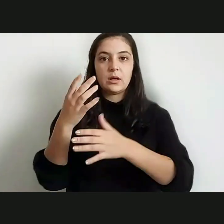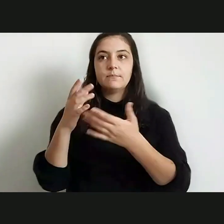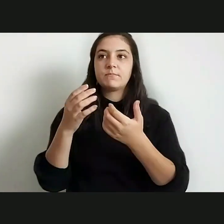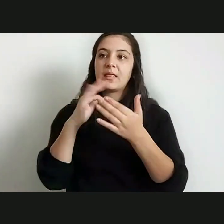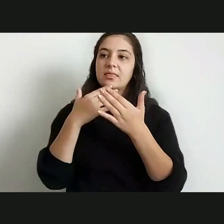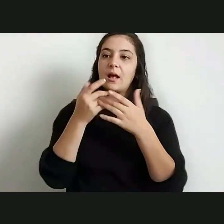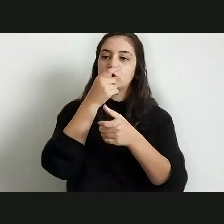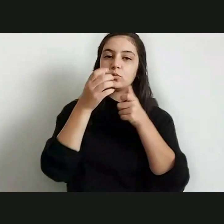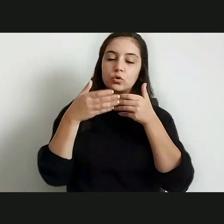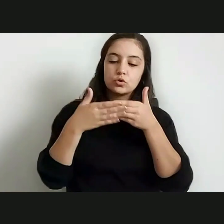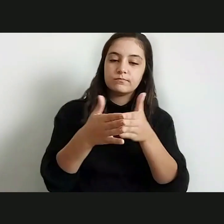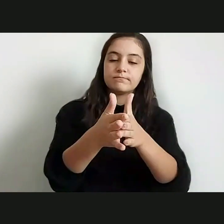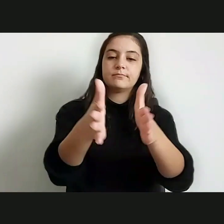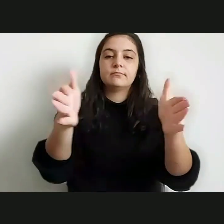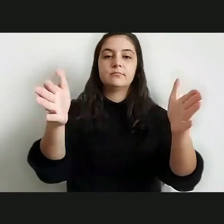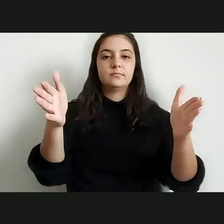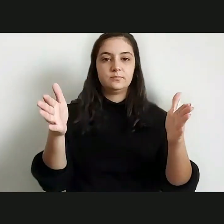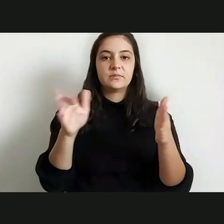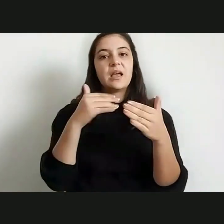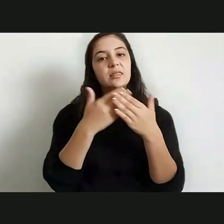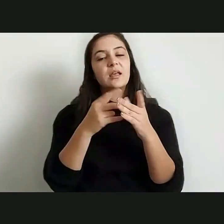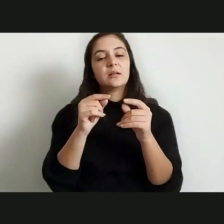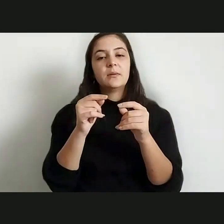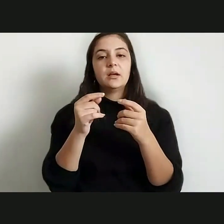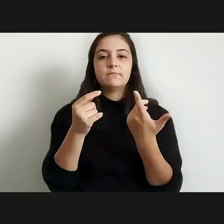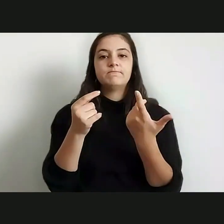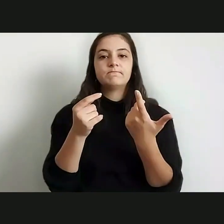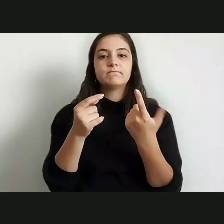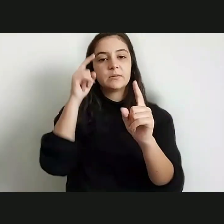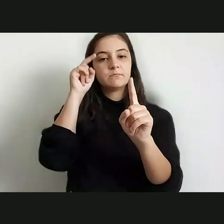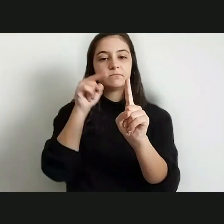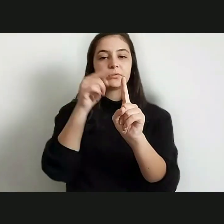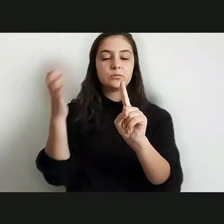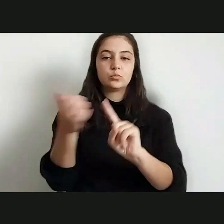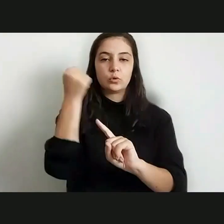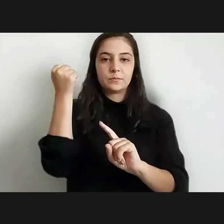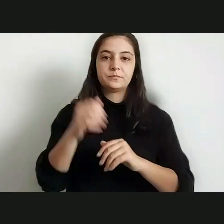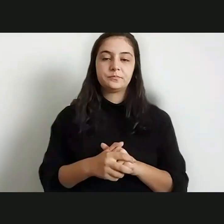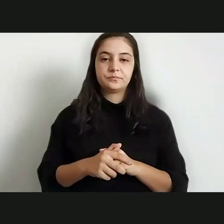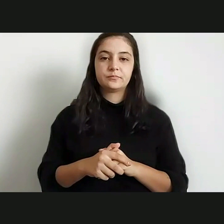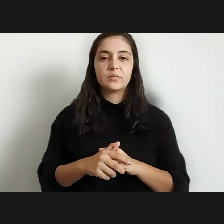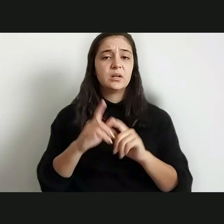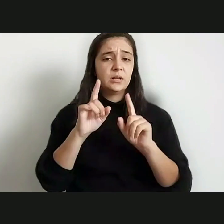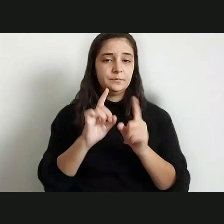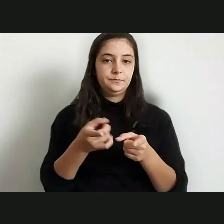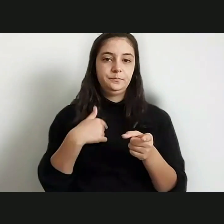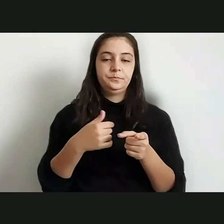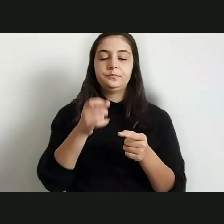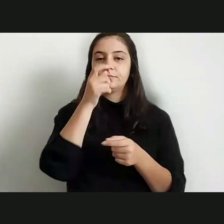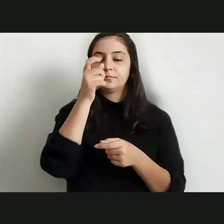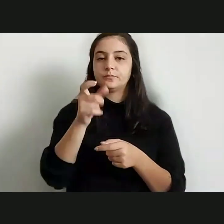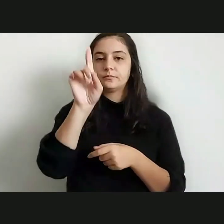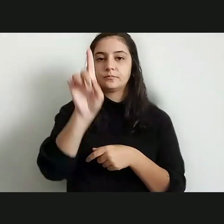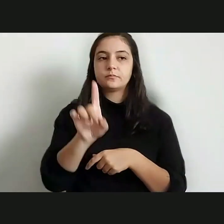aos cidadãos e às cidadãs, pode contribuir para este grande desígnio. E começando pela primeira oradora, a